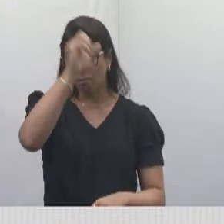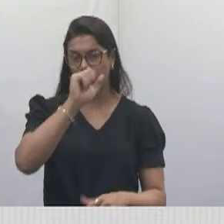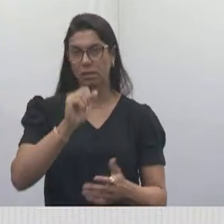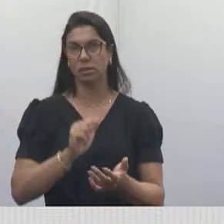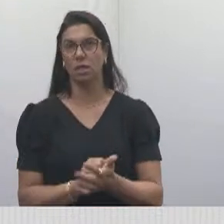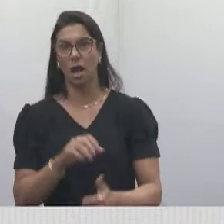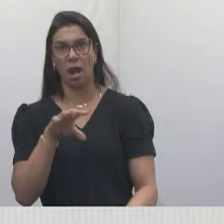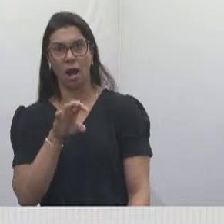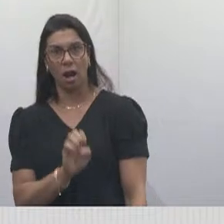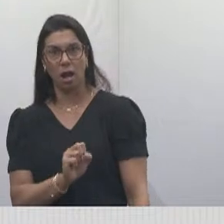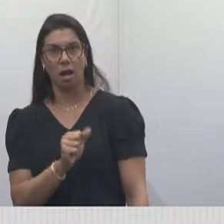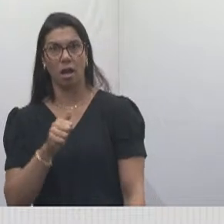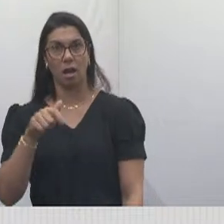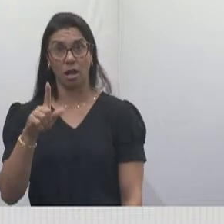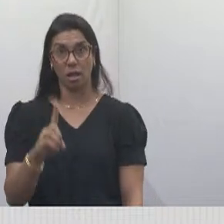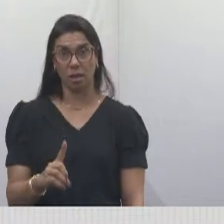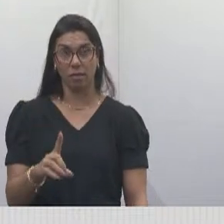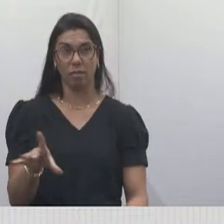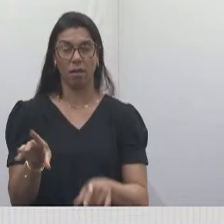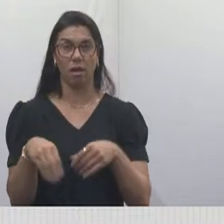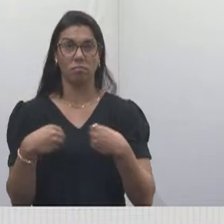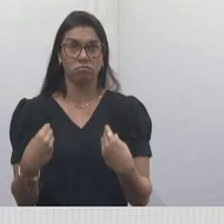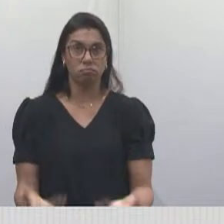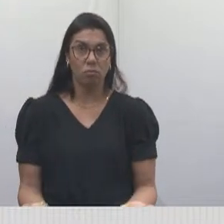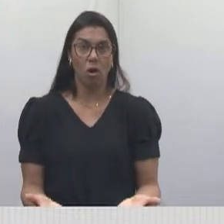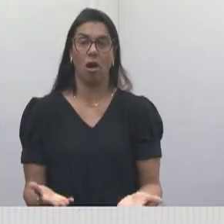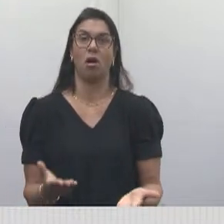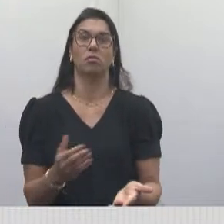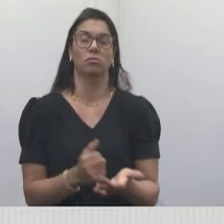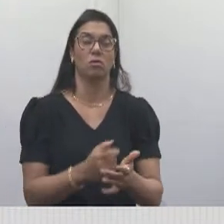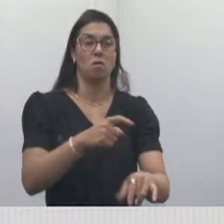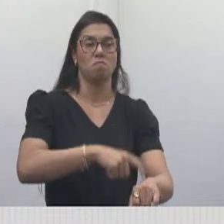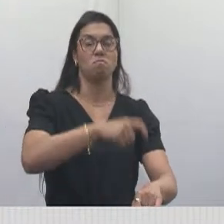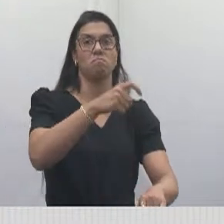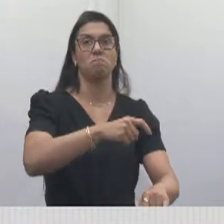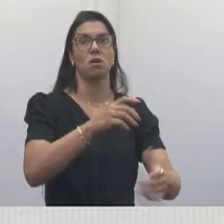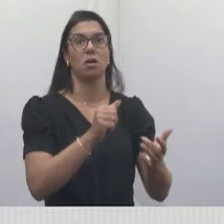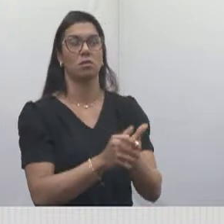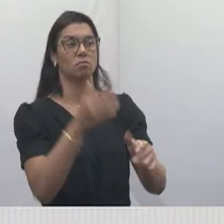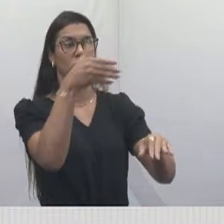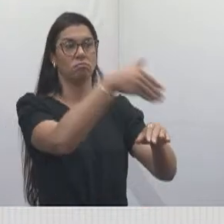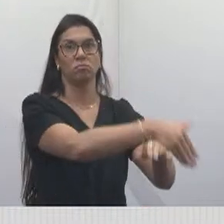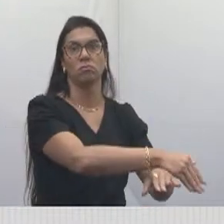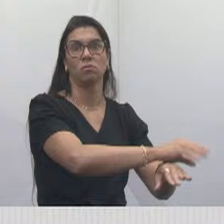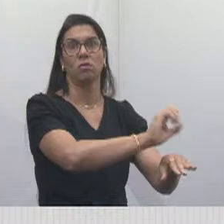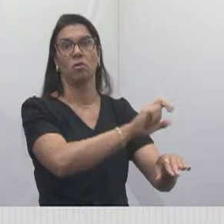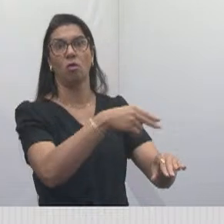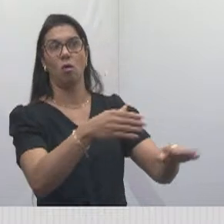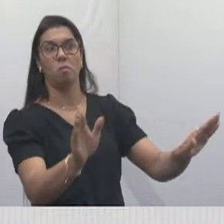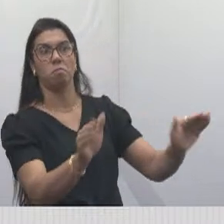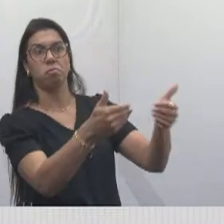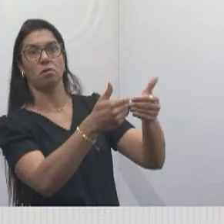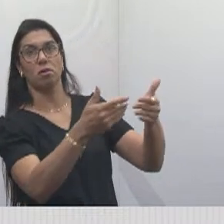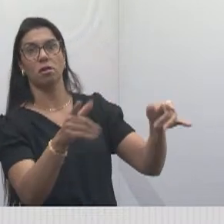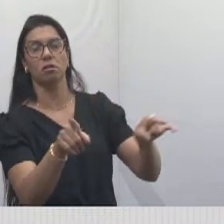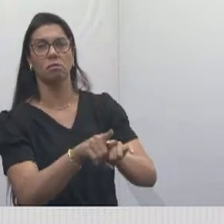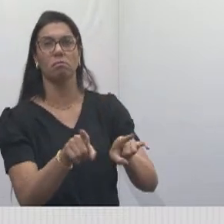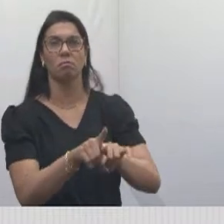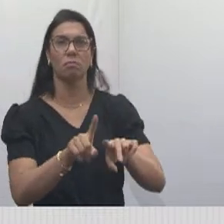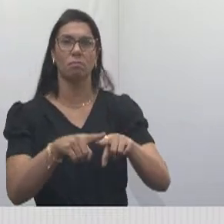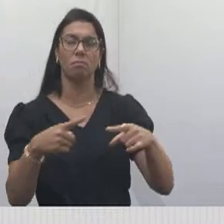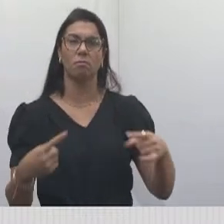distância, quando nós não sabíamos exatamente de que momento sair, em que momento fechar. Agora, eu fico muito tranquilo em dizer para os senhores que